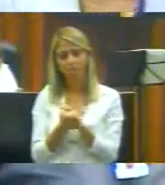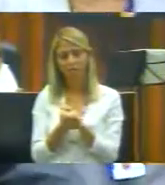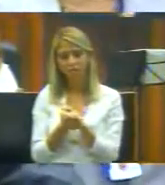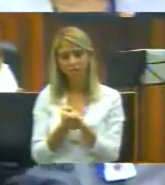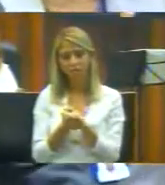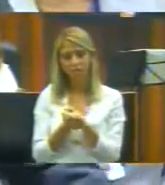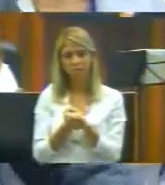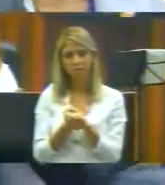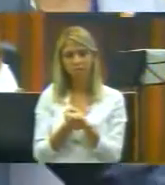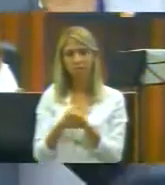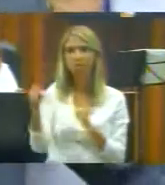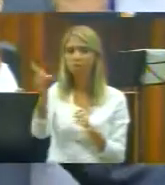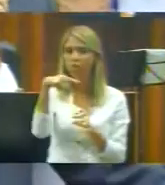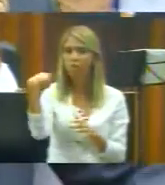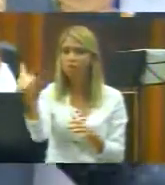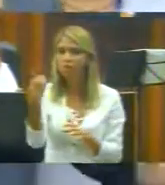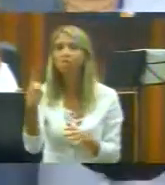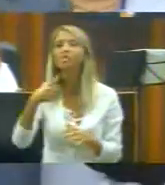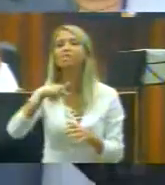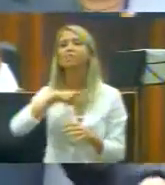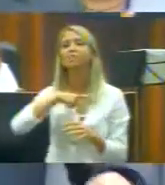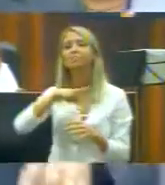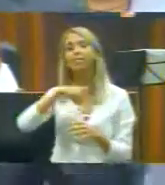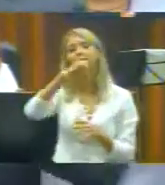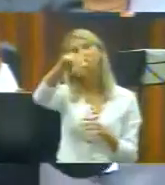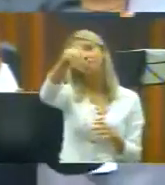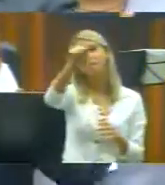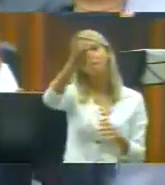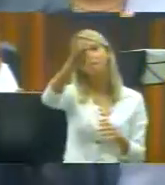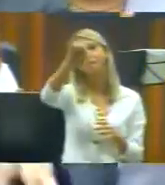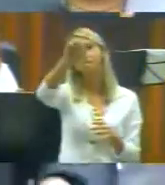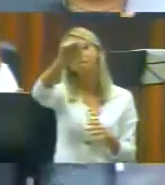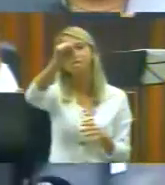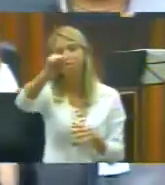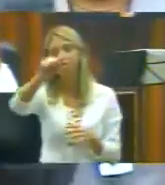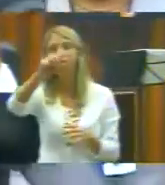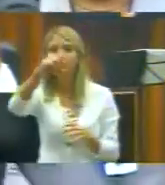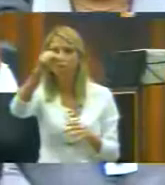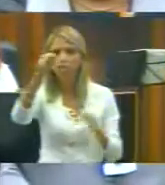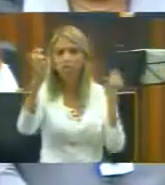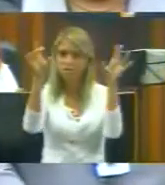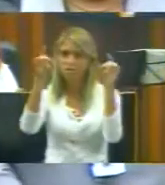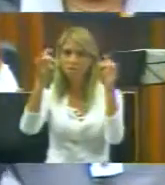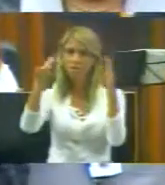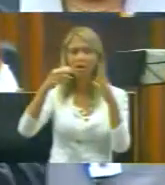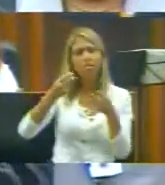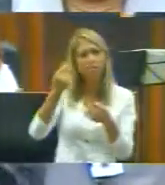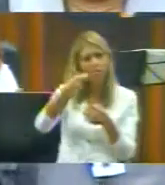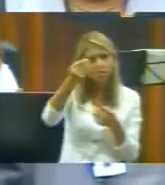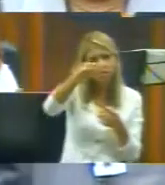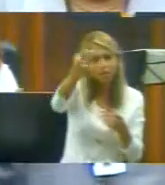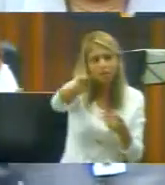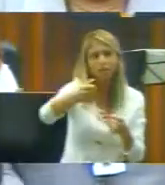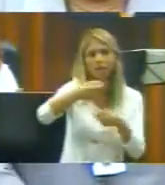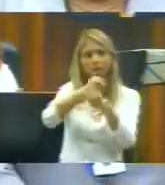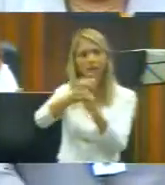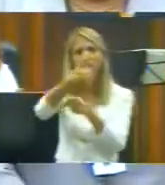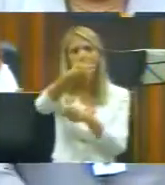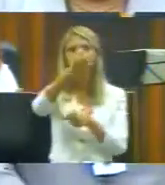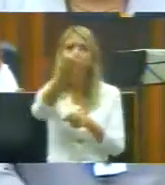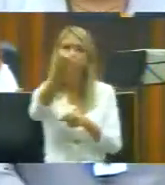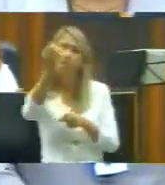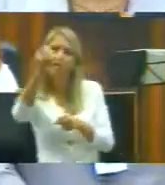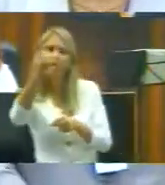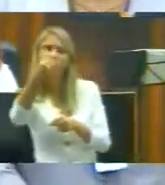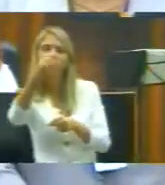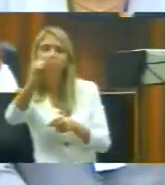Nós temos essa instituição, essas datas, essa história, desde 1660, quando a gente começou na